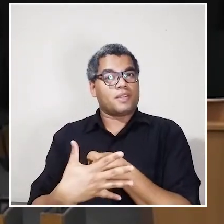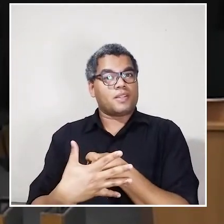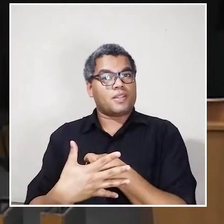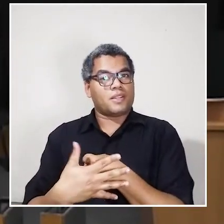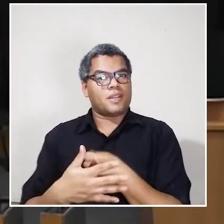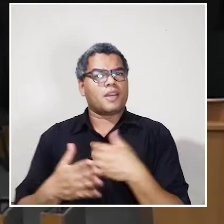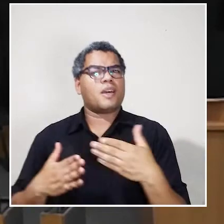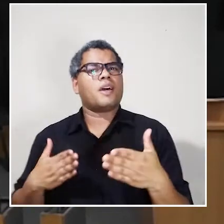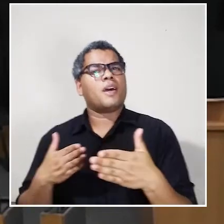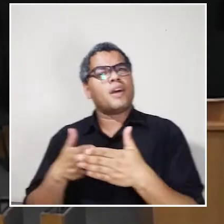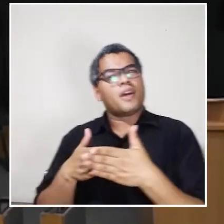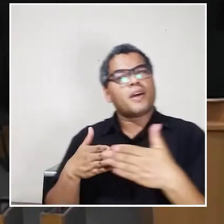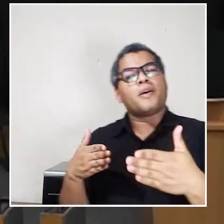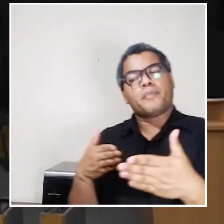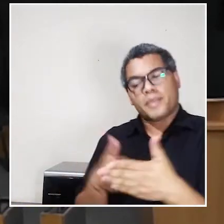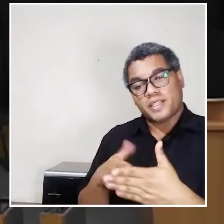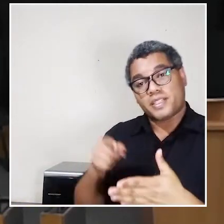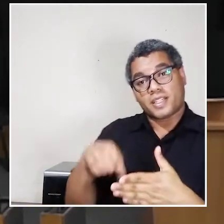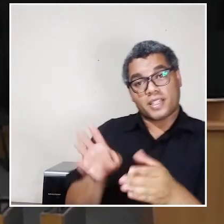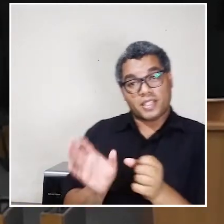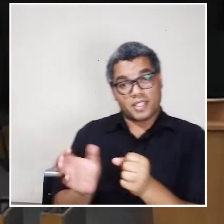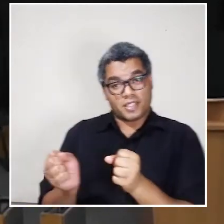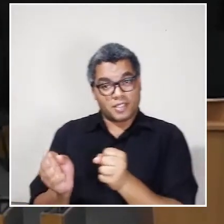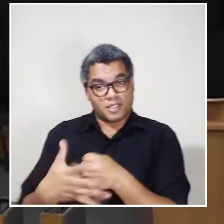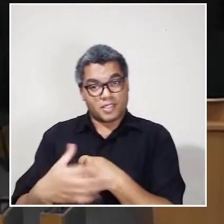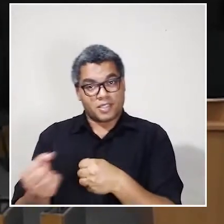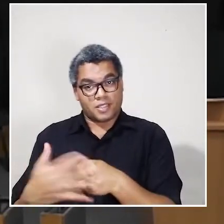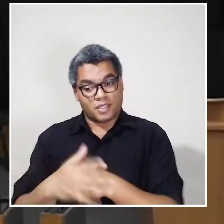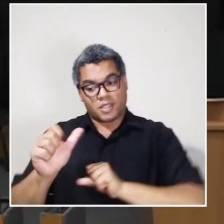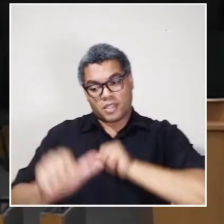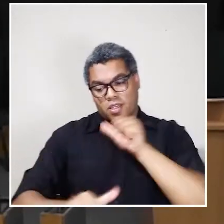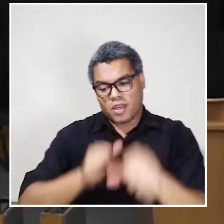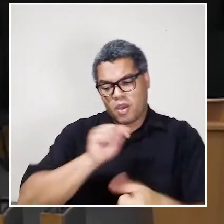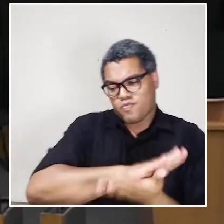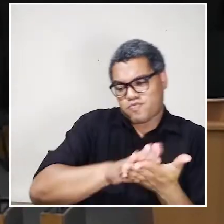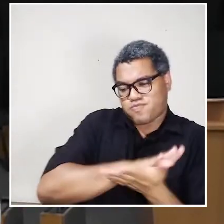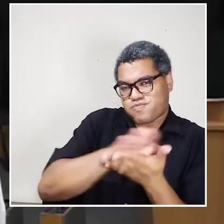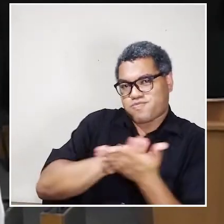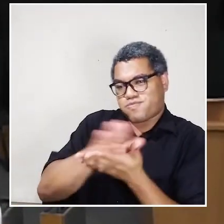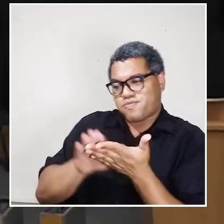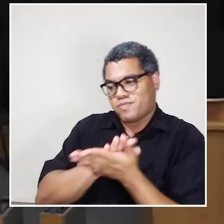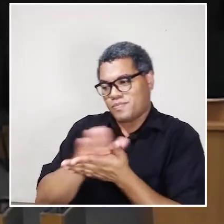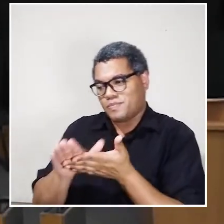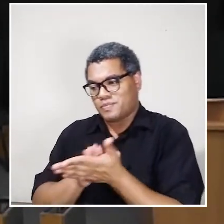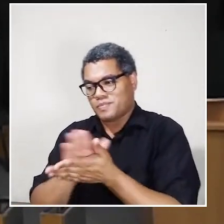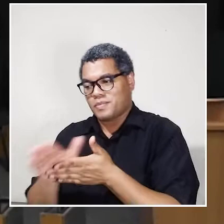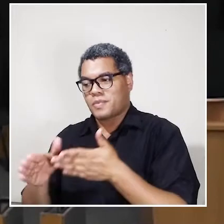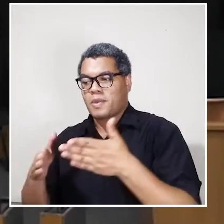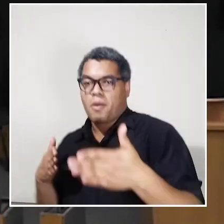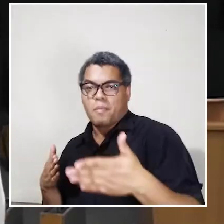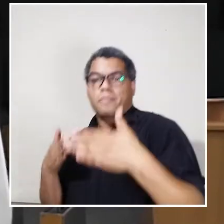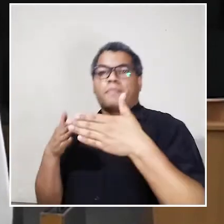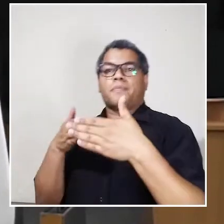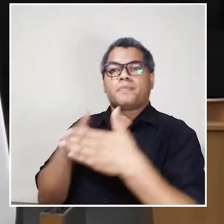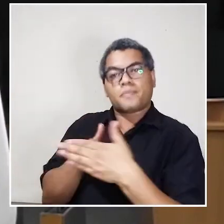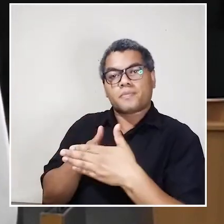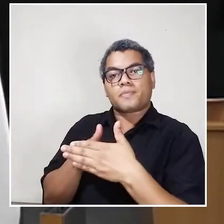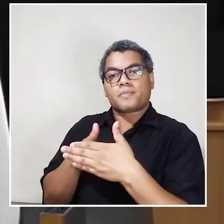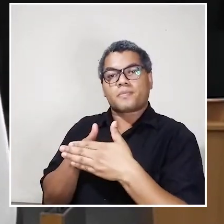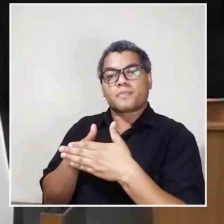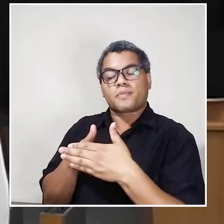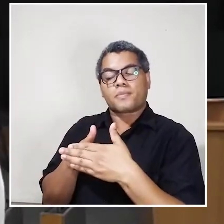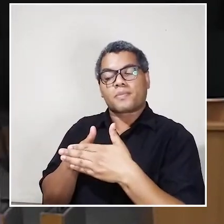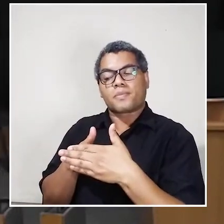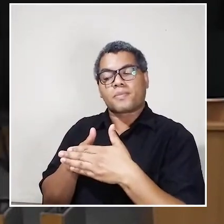Para impedi-la que se torne devastadora, para abreviá-la, inclusive,